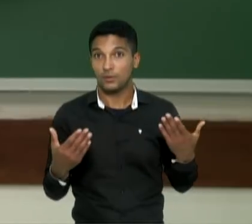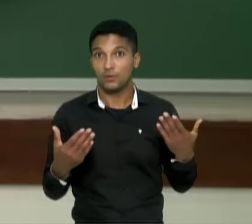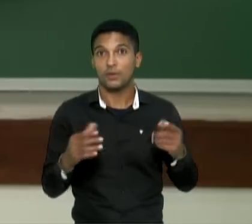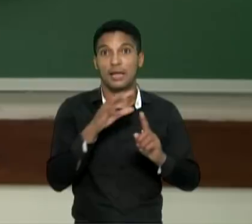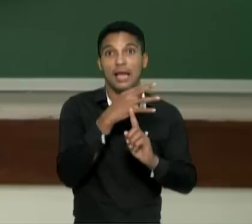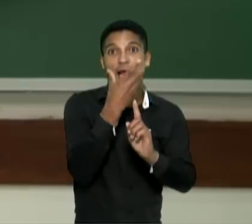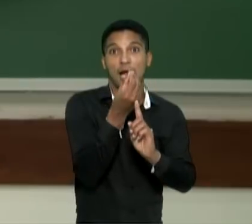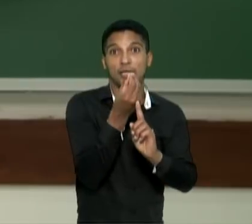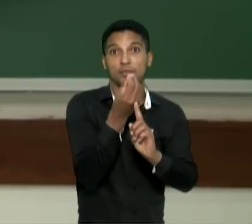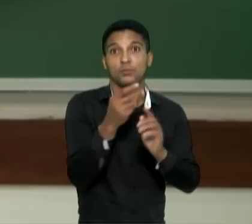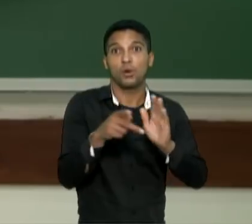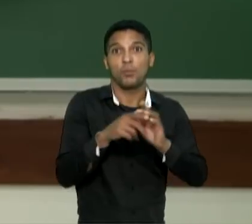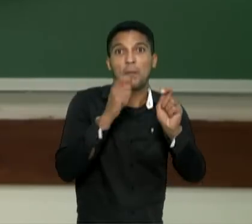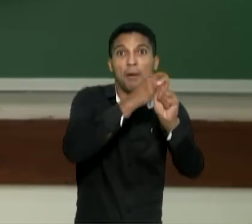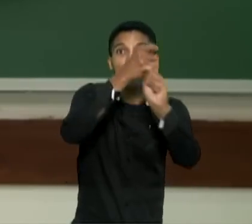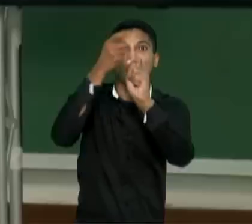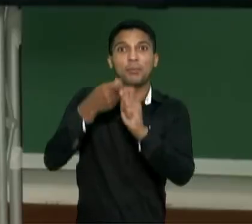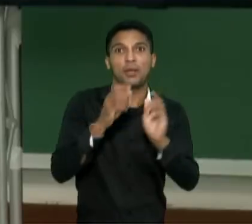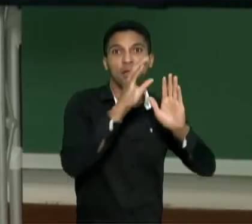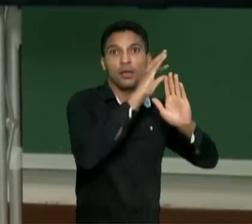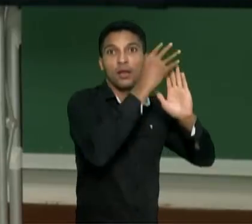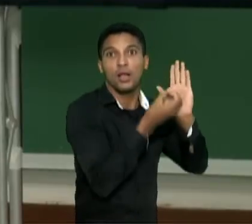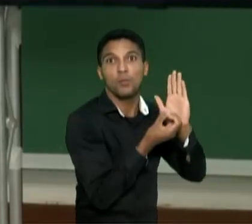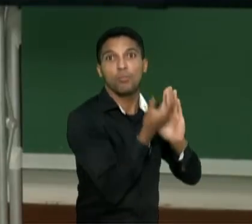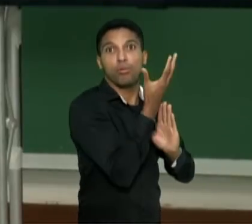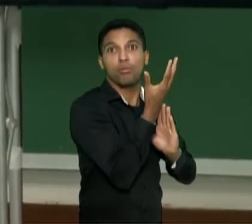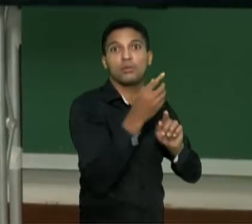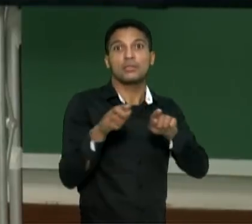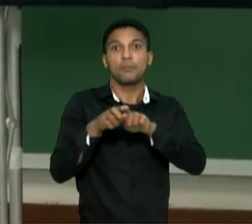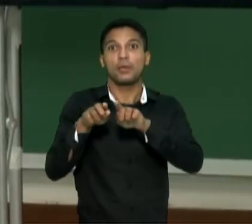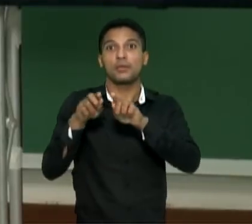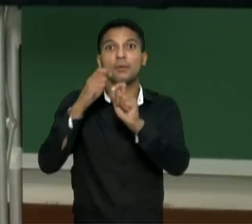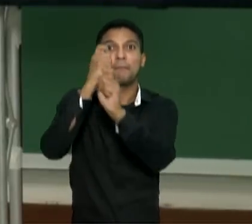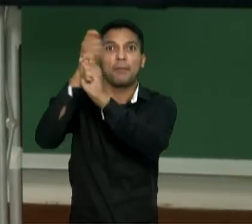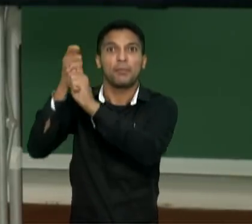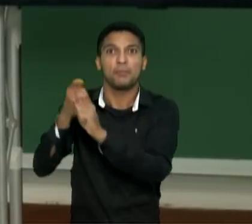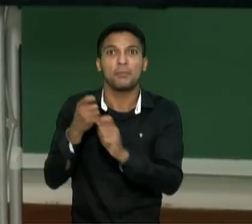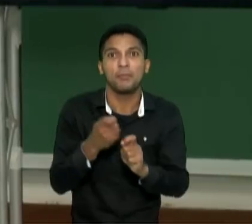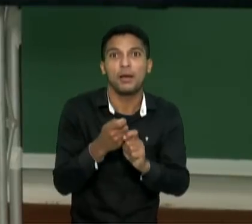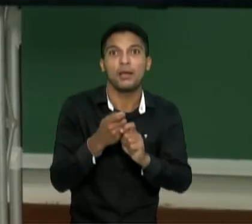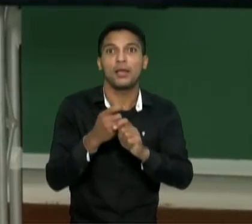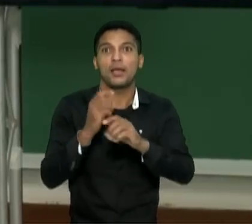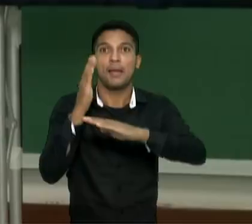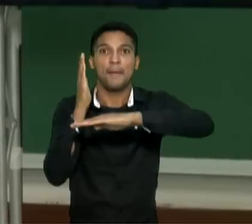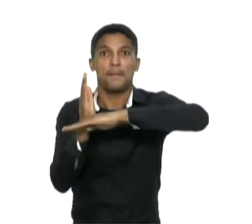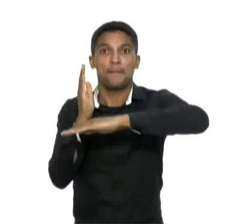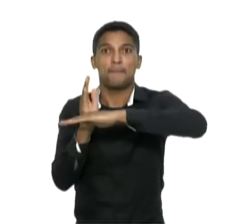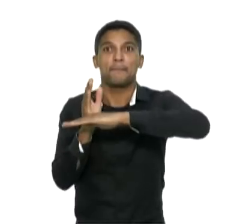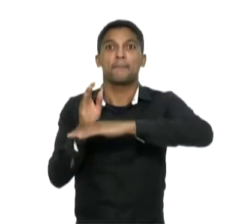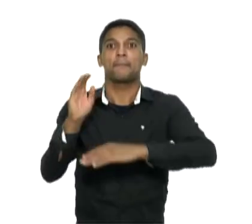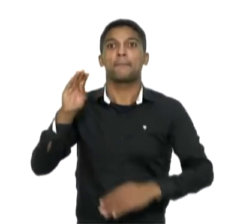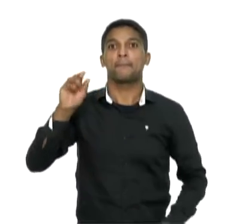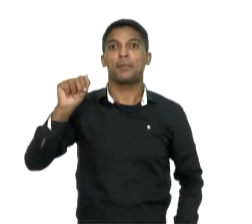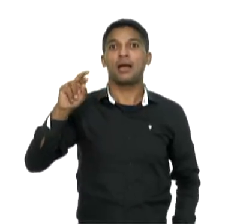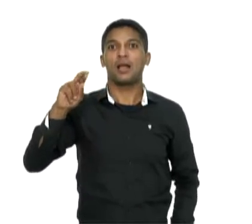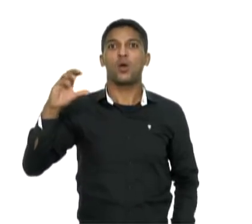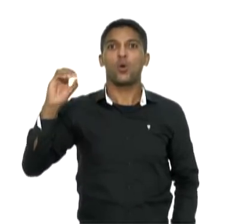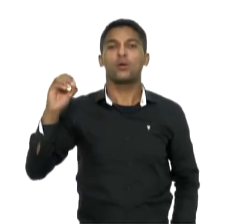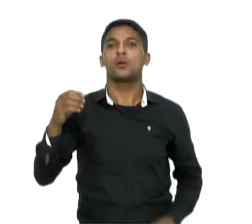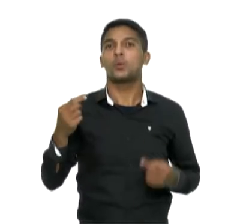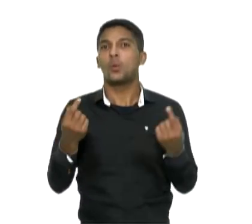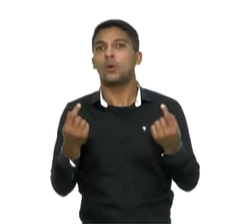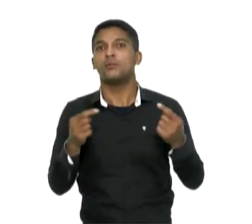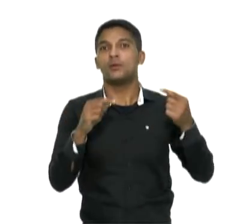Sobre a arte renascentista e barroca, que é correto afirmar. A alternativa correta é a. Ambas traziam